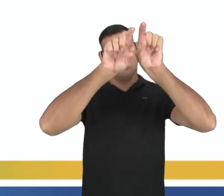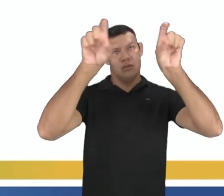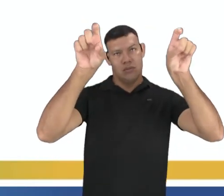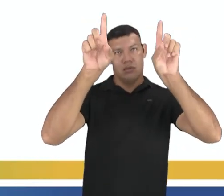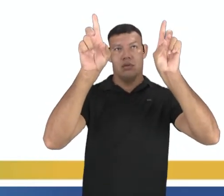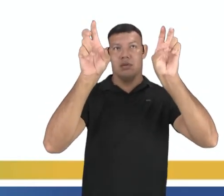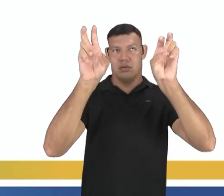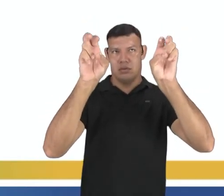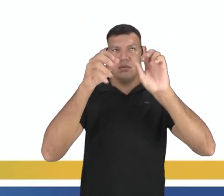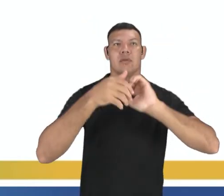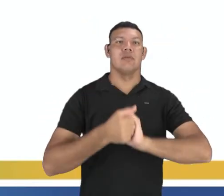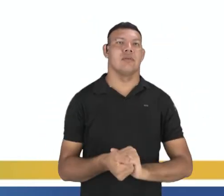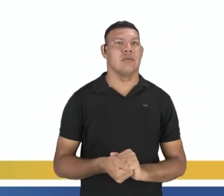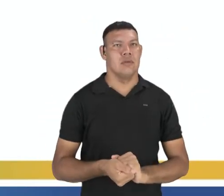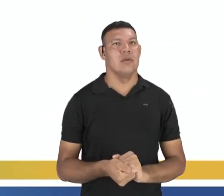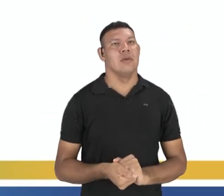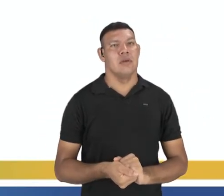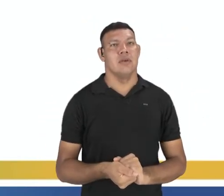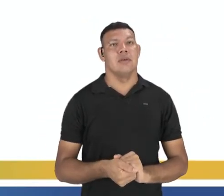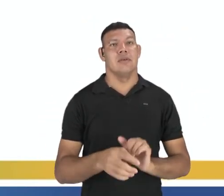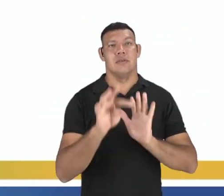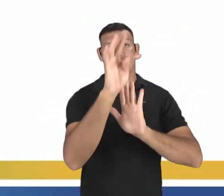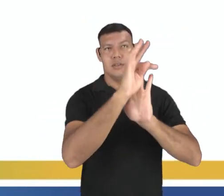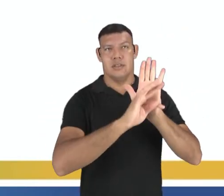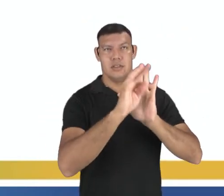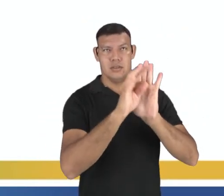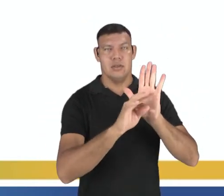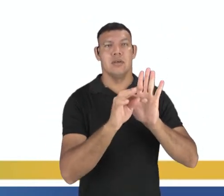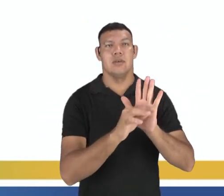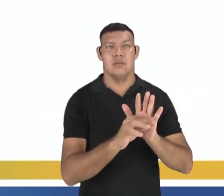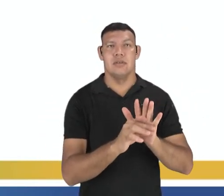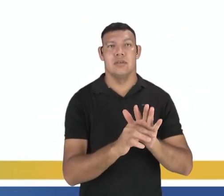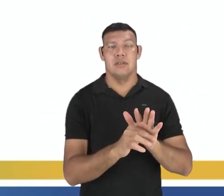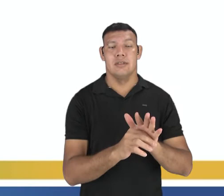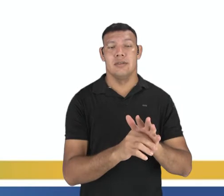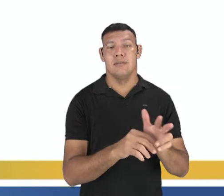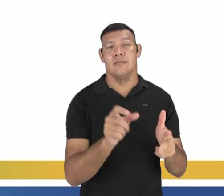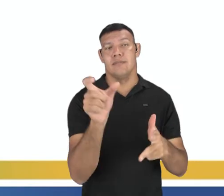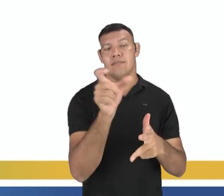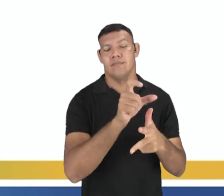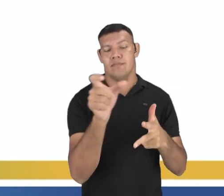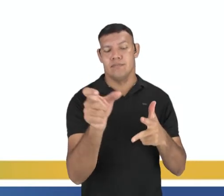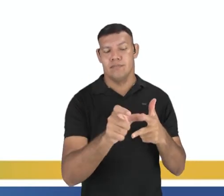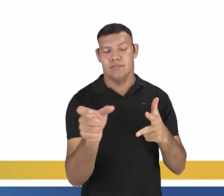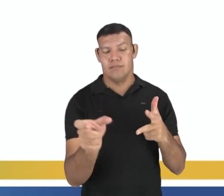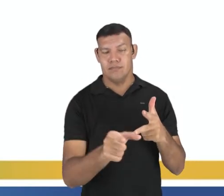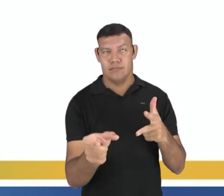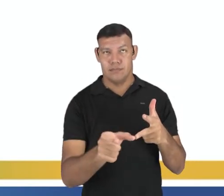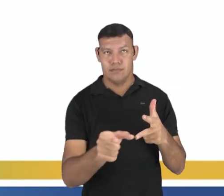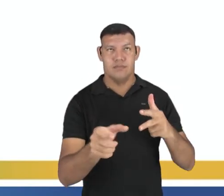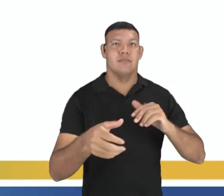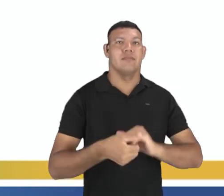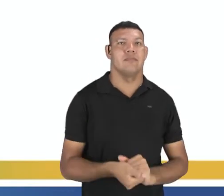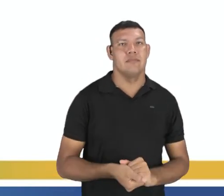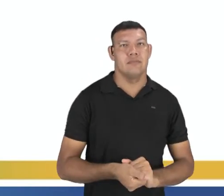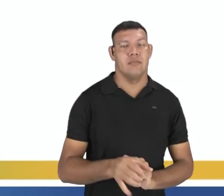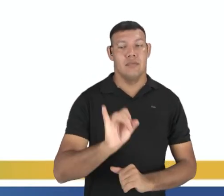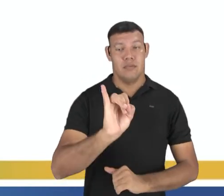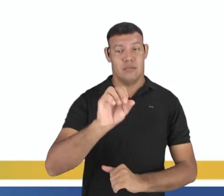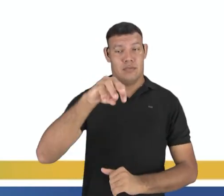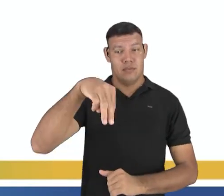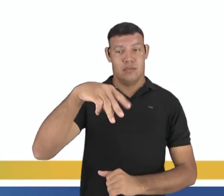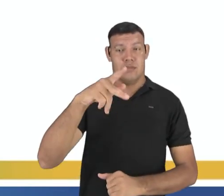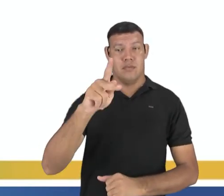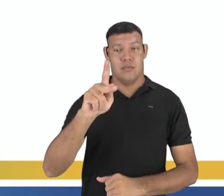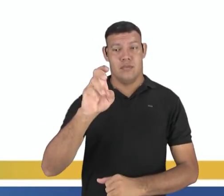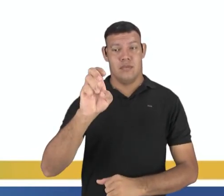auxiliar, são textos em terceira pessoa, olha novamente a palavrinha aí, ó, textos de terceira pessoa impessoais.